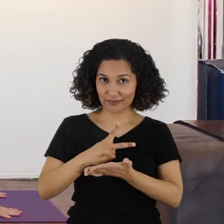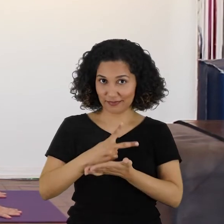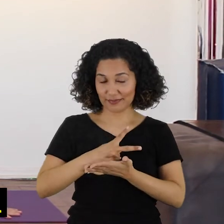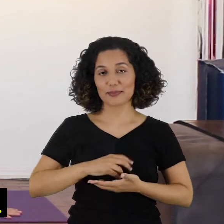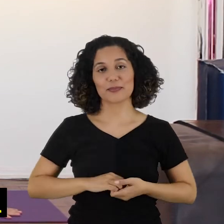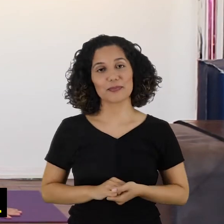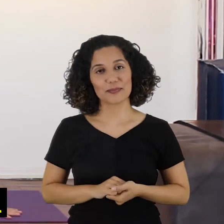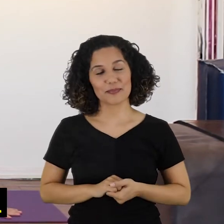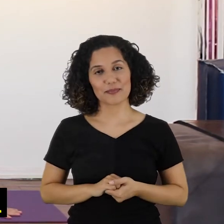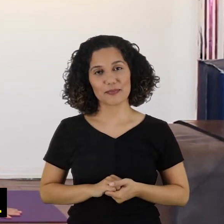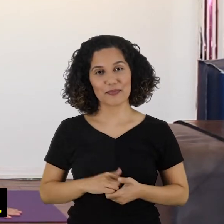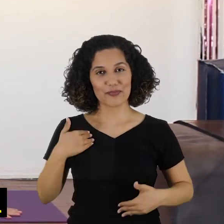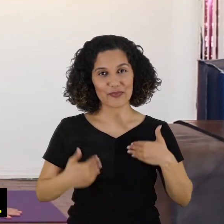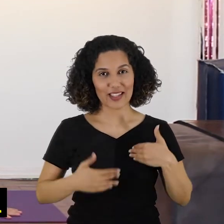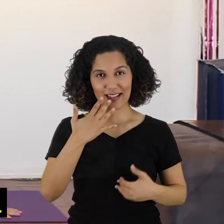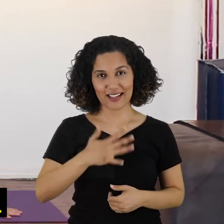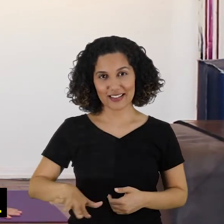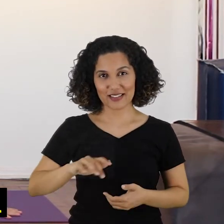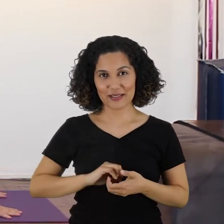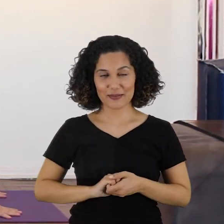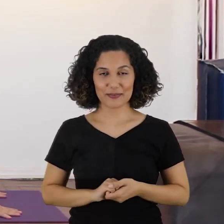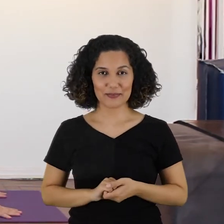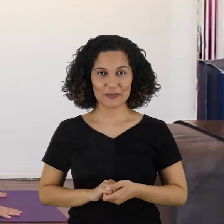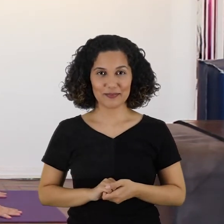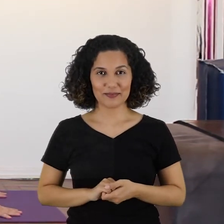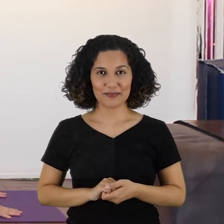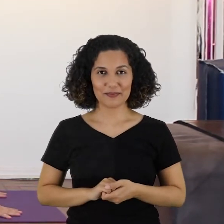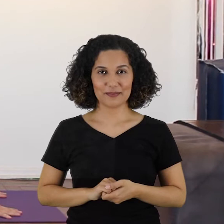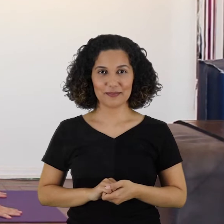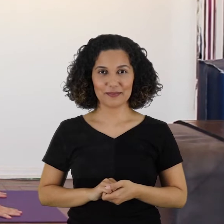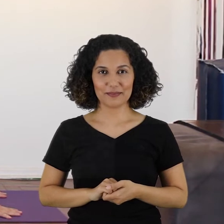peito, entra na postura da criança.